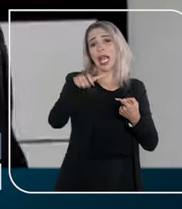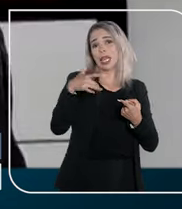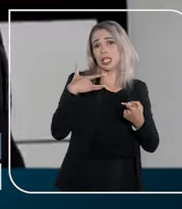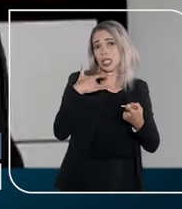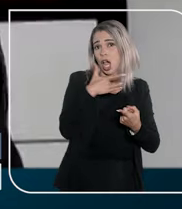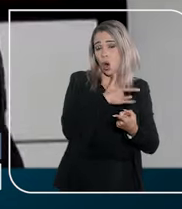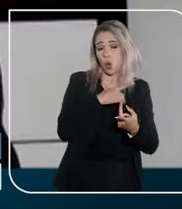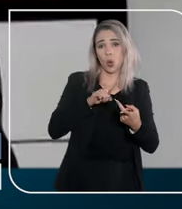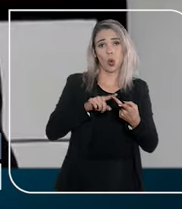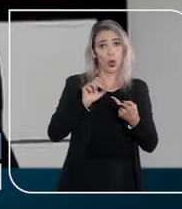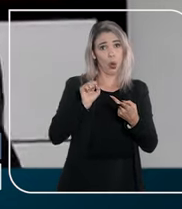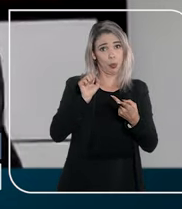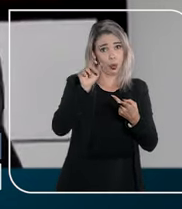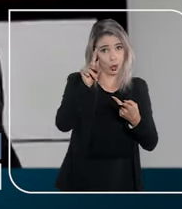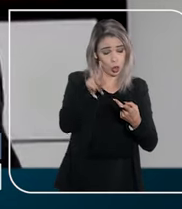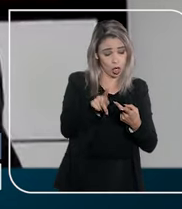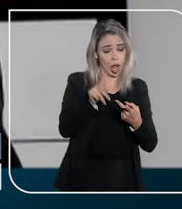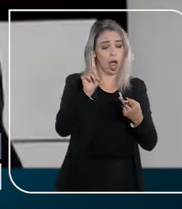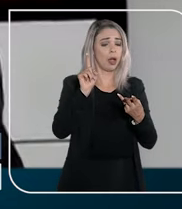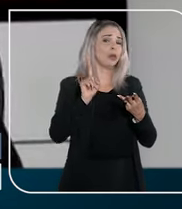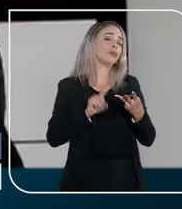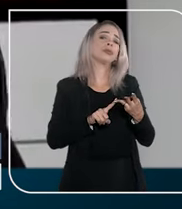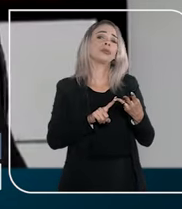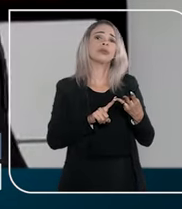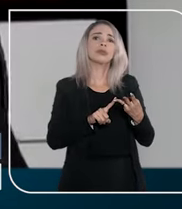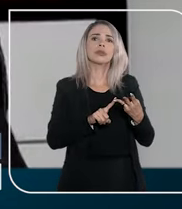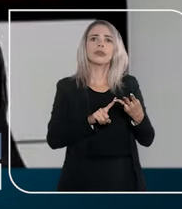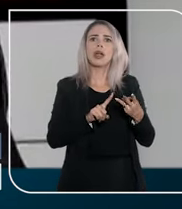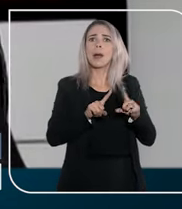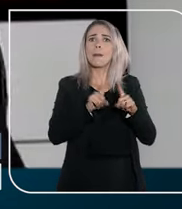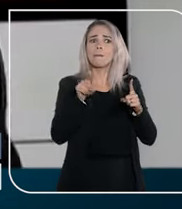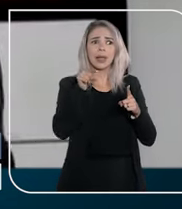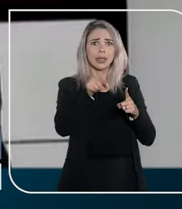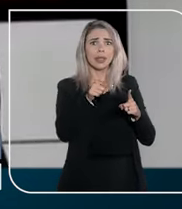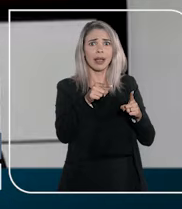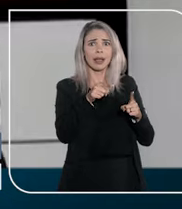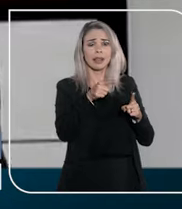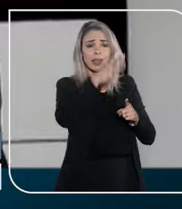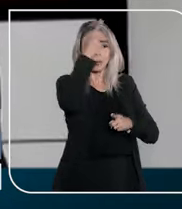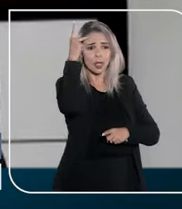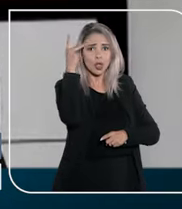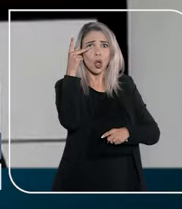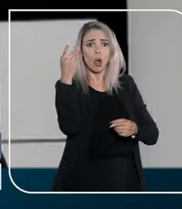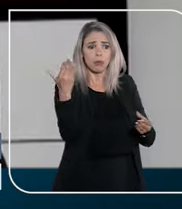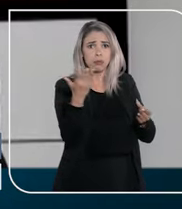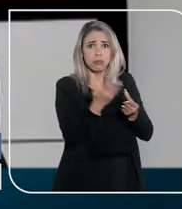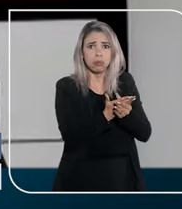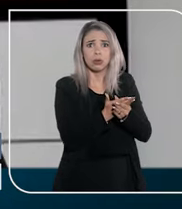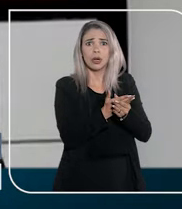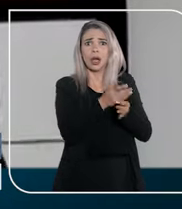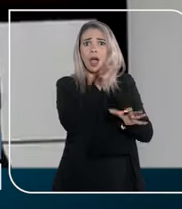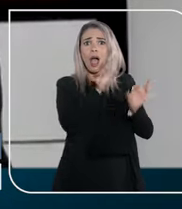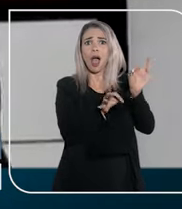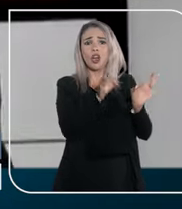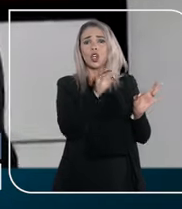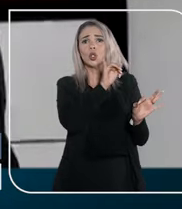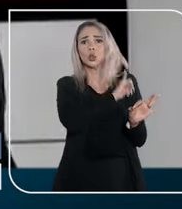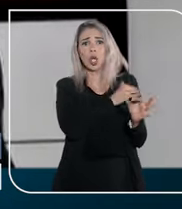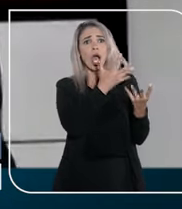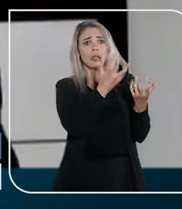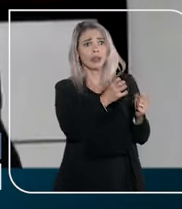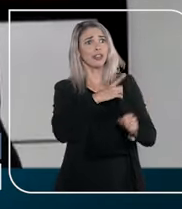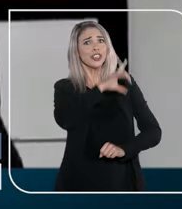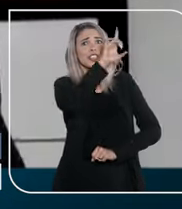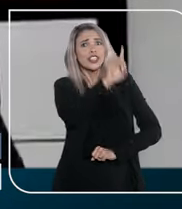com aposentadoria proporcional. Mas esse candidato, que o próprio Poder Judiciário do Estado do Rio de Janeiro reconheceu que